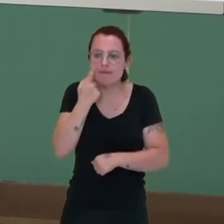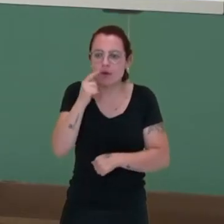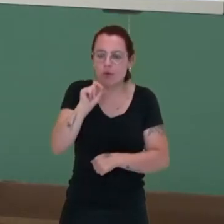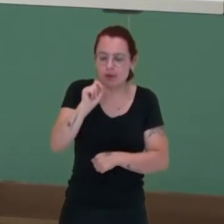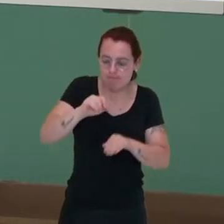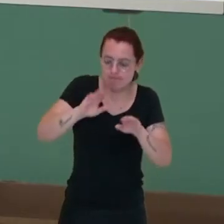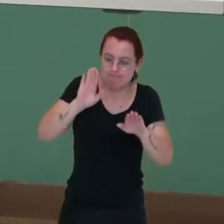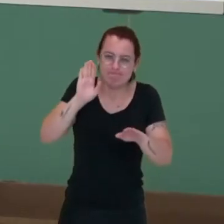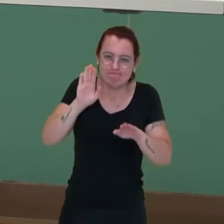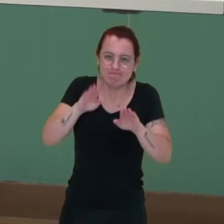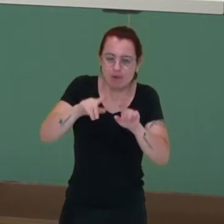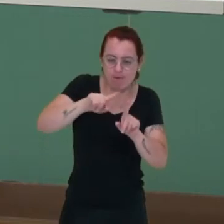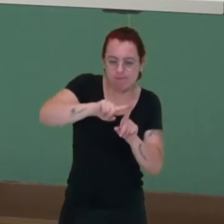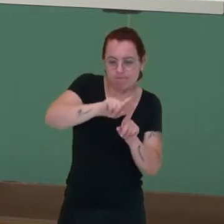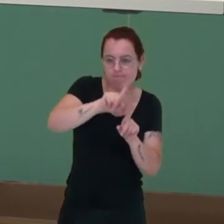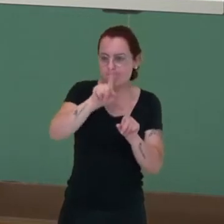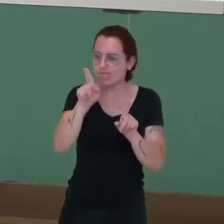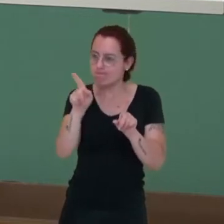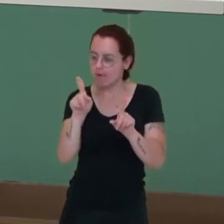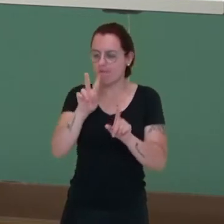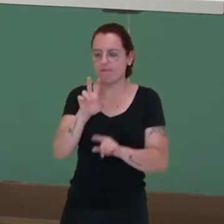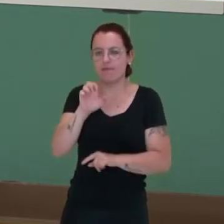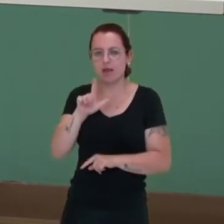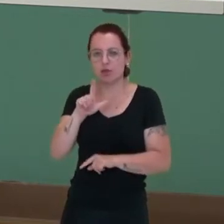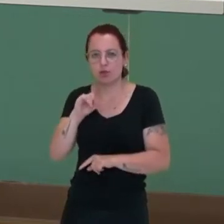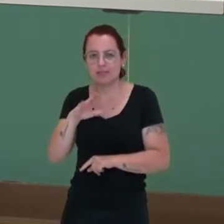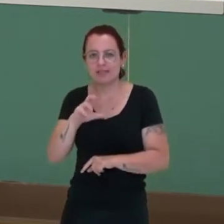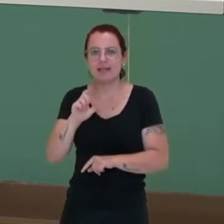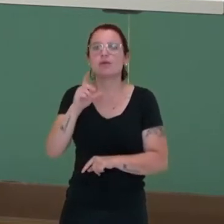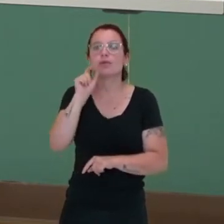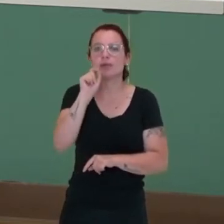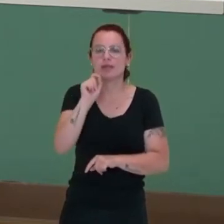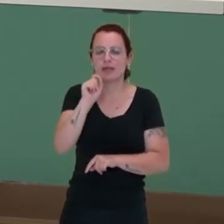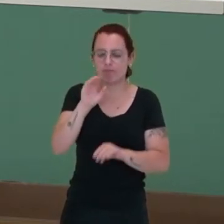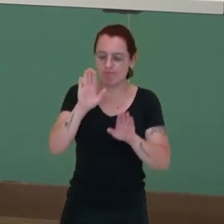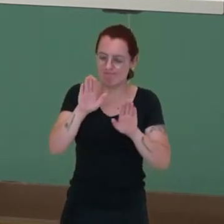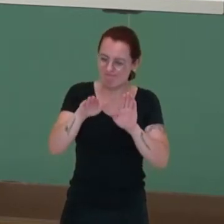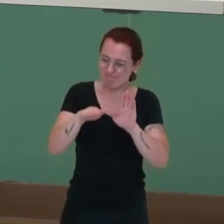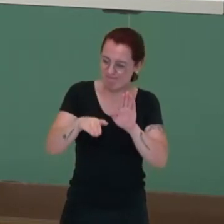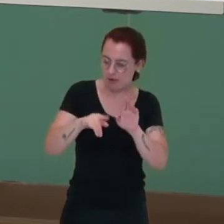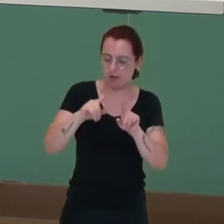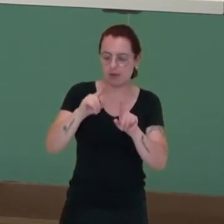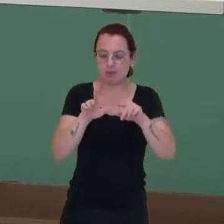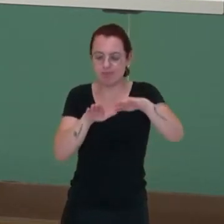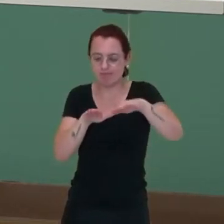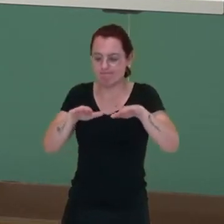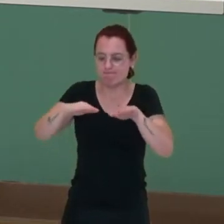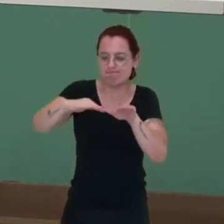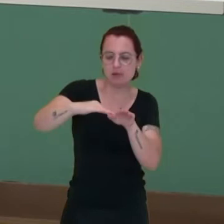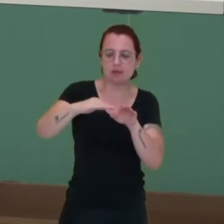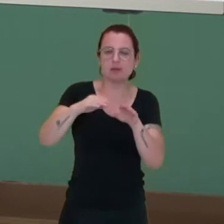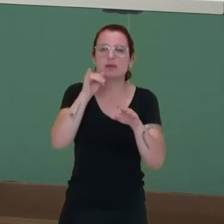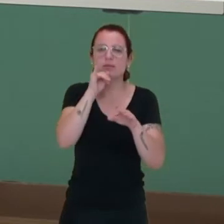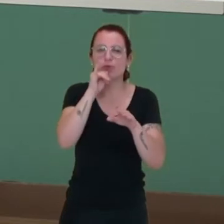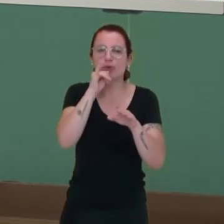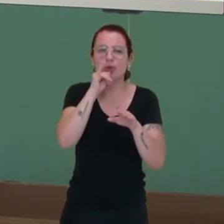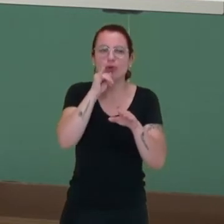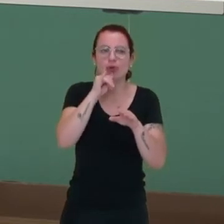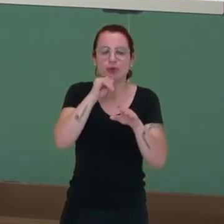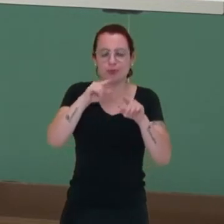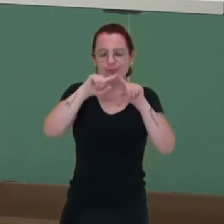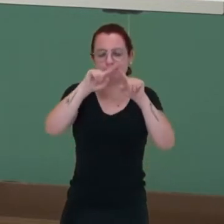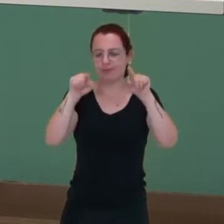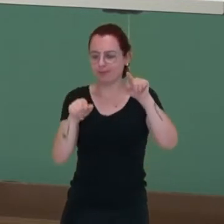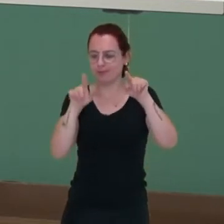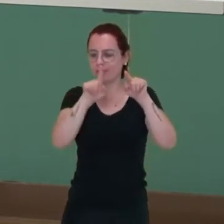velocidade, certo? Que seria dado por uma aceleração tangencial, certo? E aí você tem a força